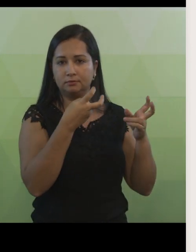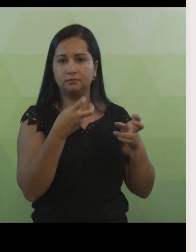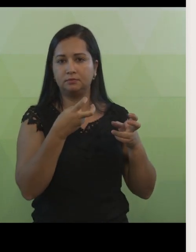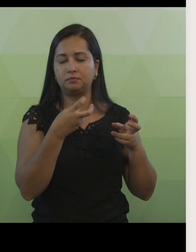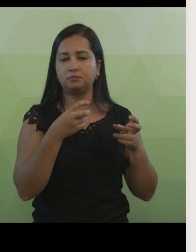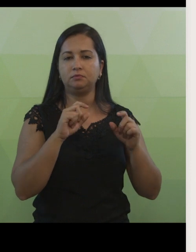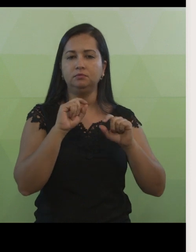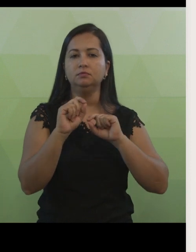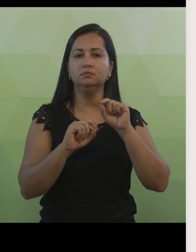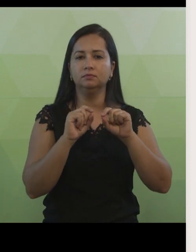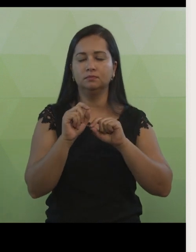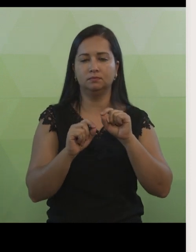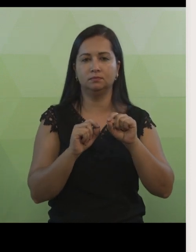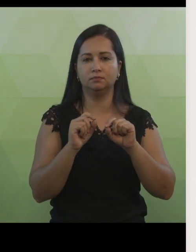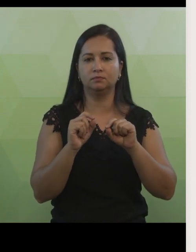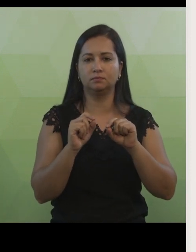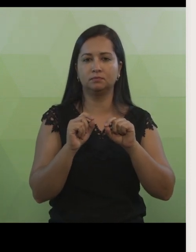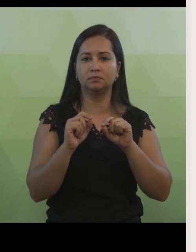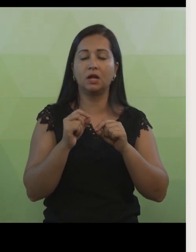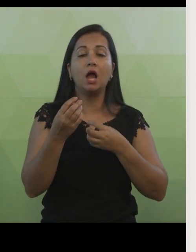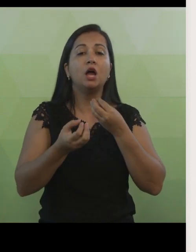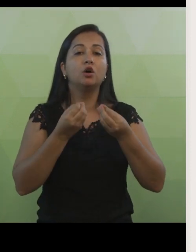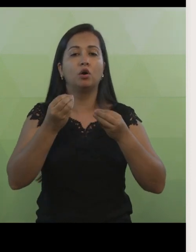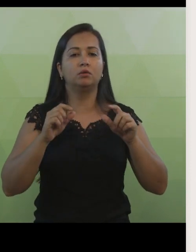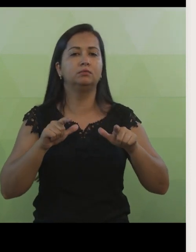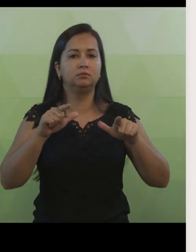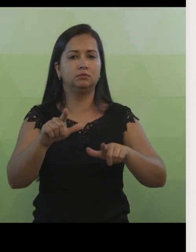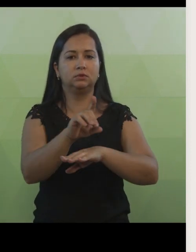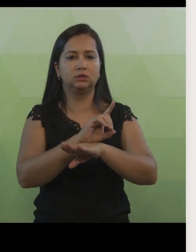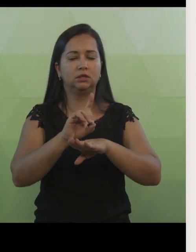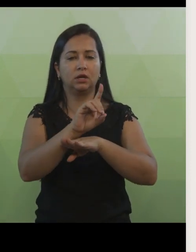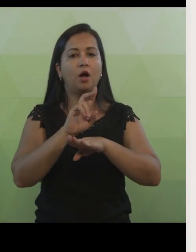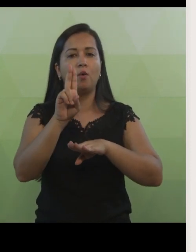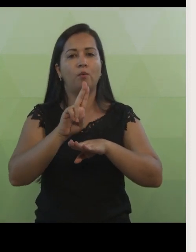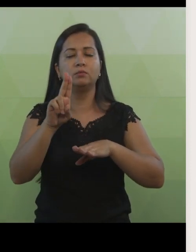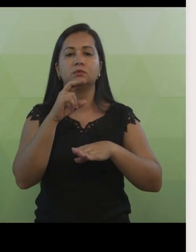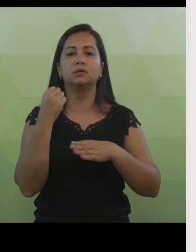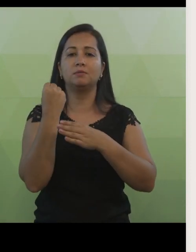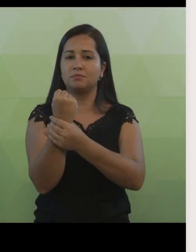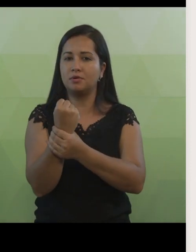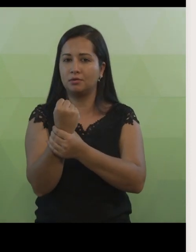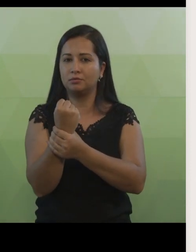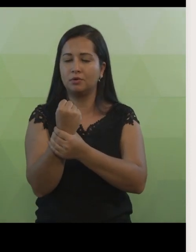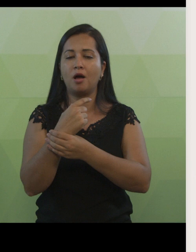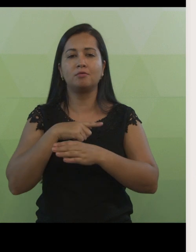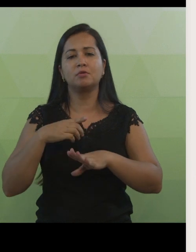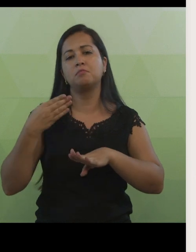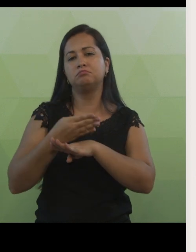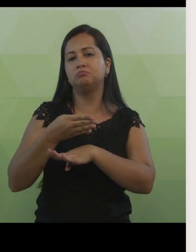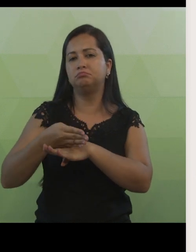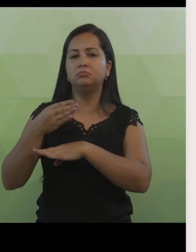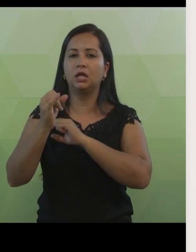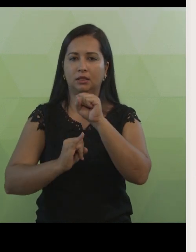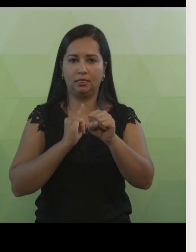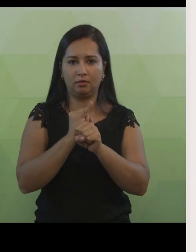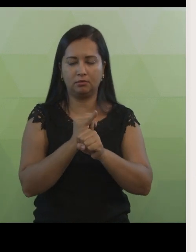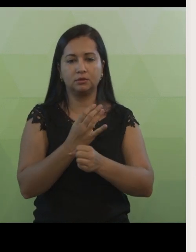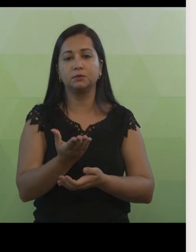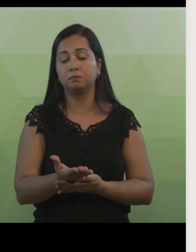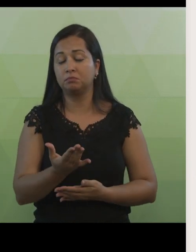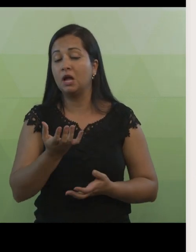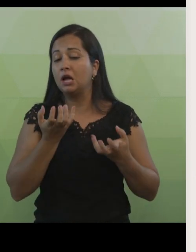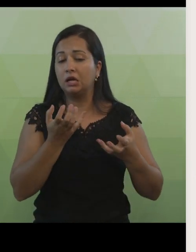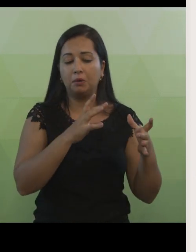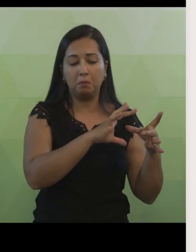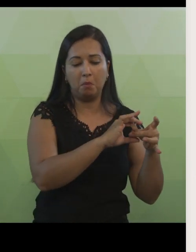Então, nessa figura, agora ampliada, a gente mostra como certificados digitais são utilizados para melhorar a segurança da navegação na